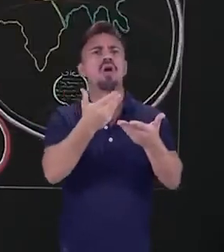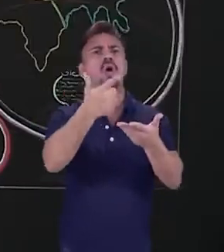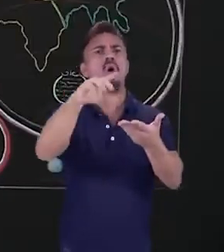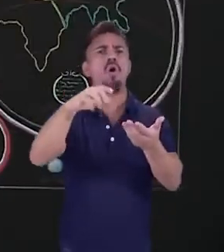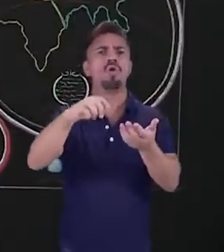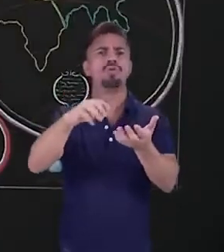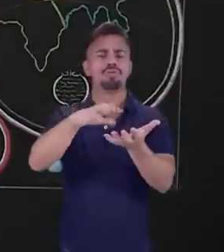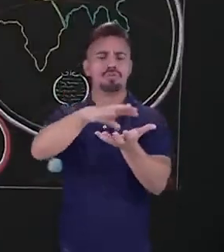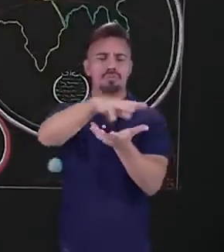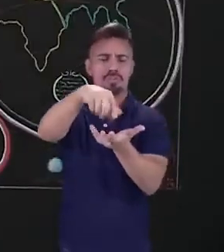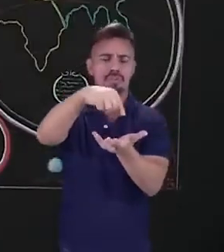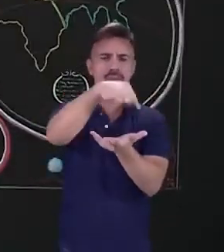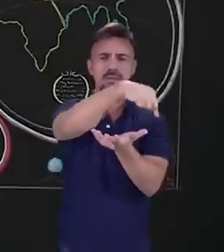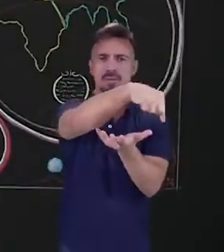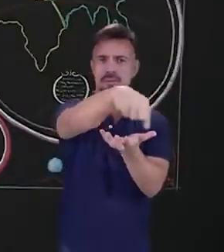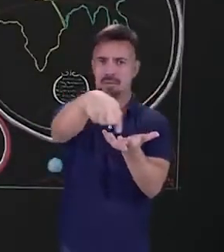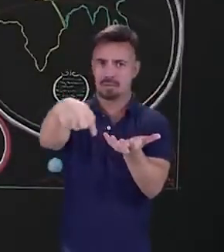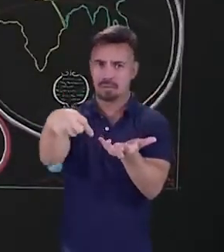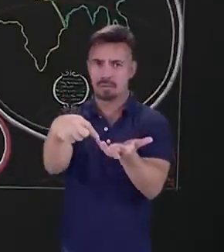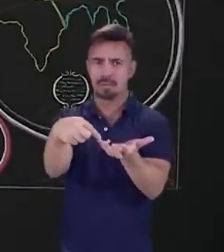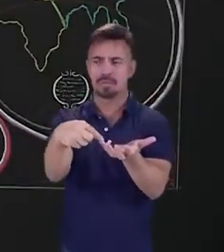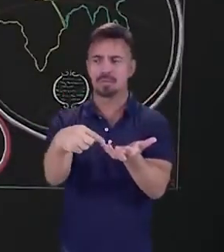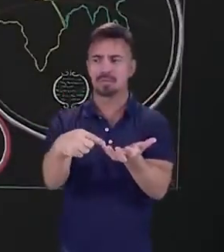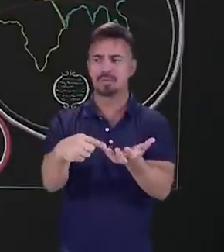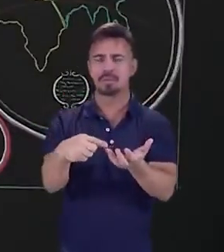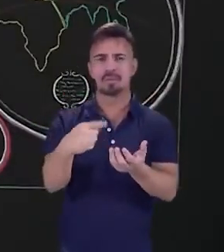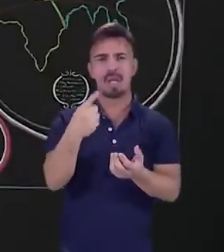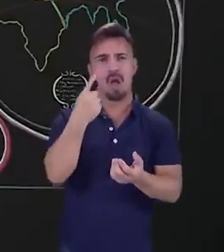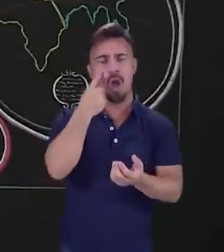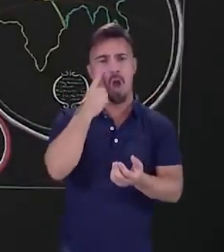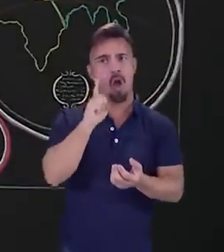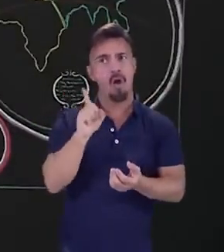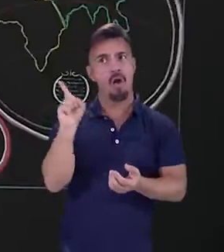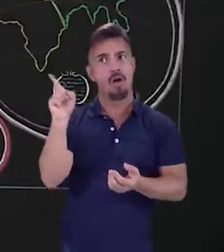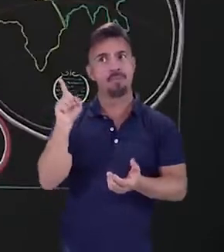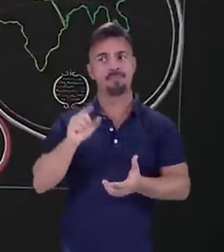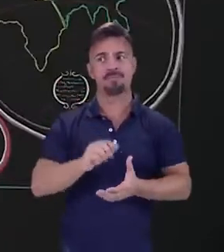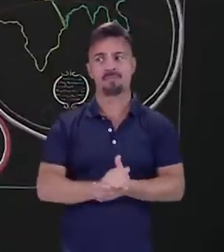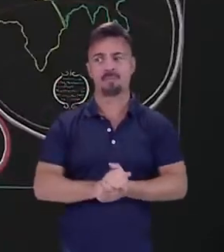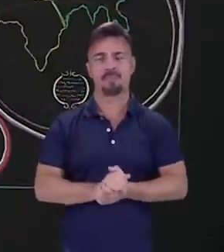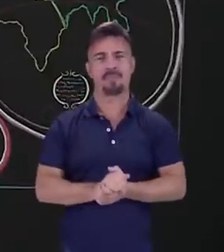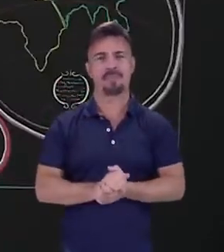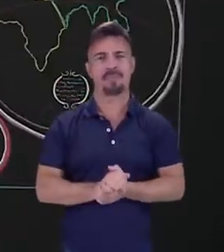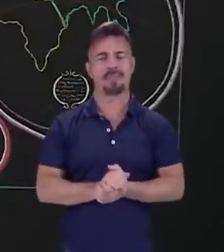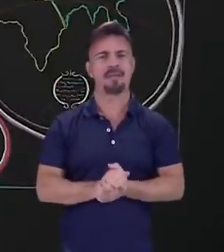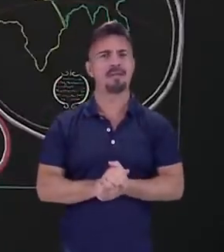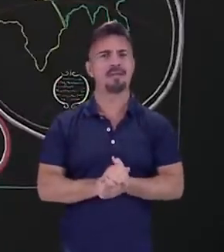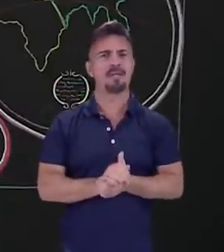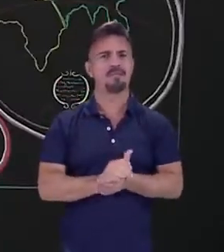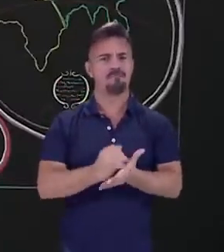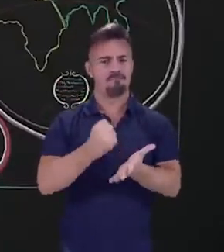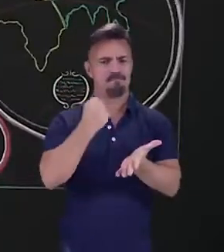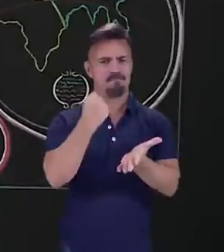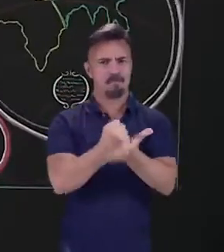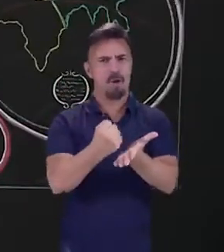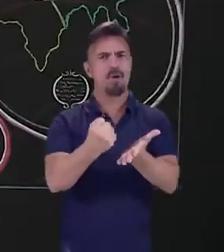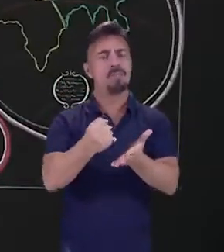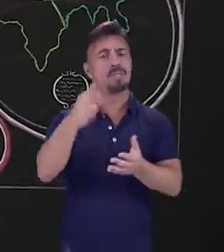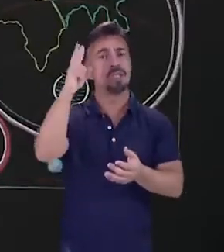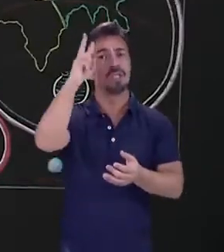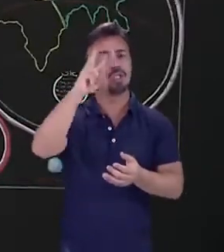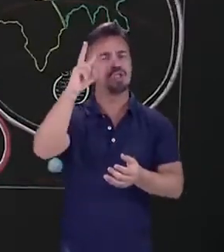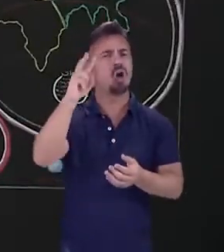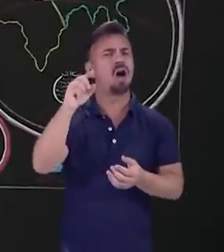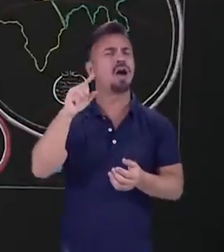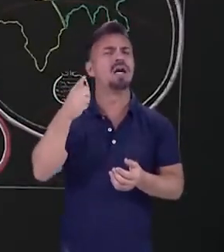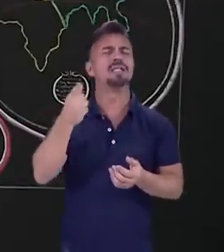vai começar dando uma olhada nessa projeção cartográfica aqui, sempre com aquele olhar do documento histórico. Pois bem, se